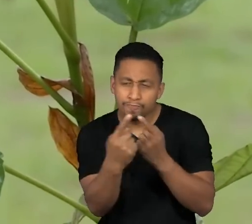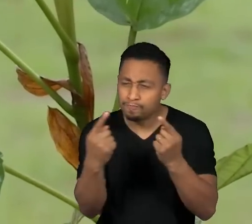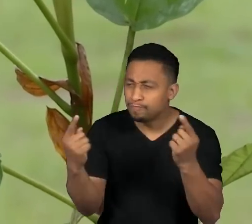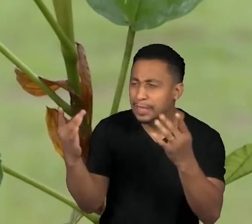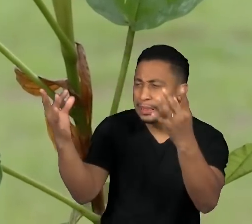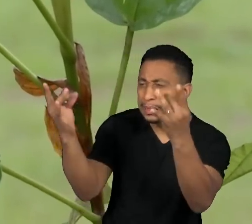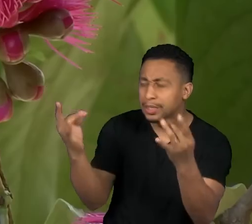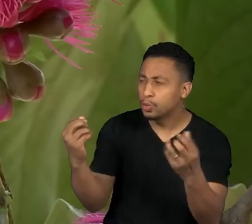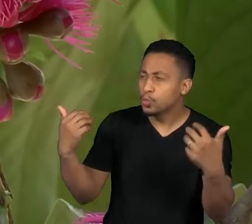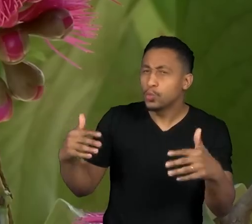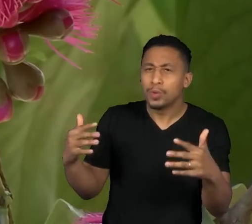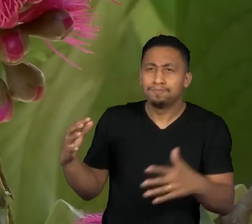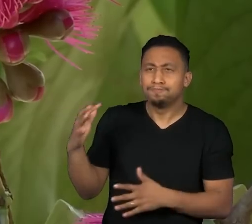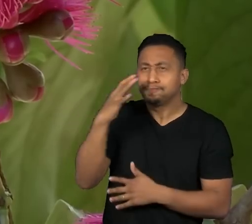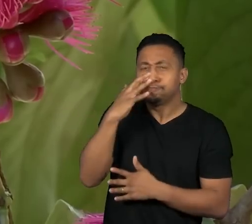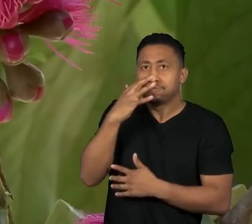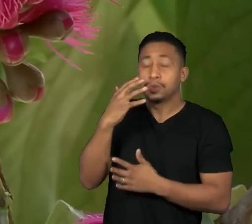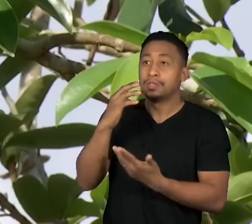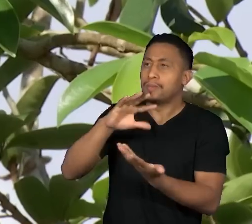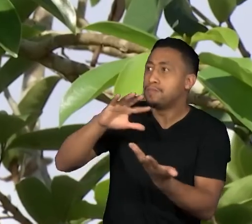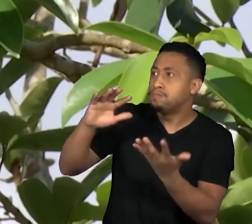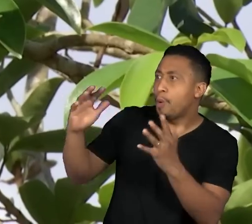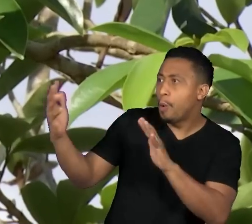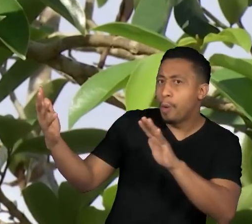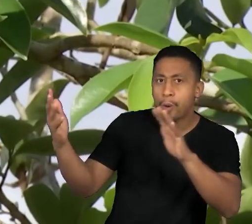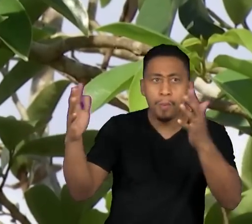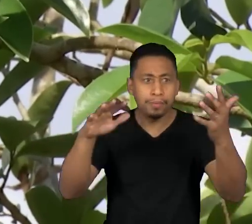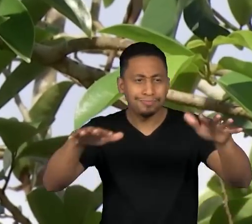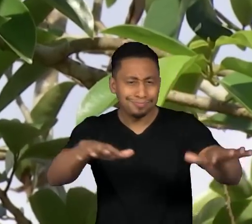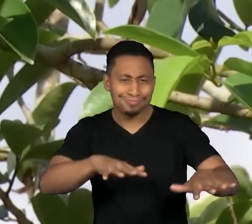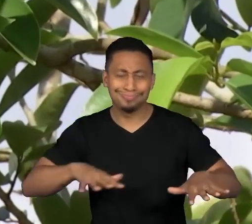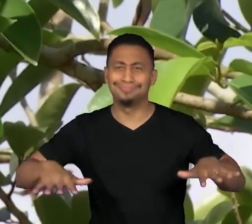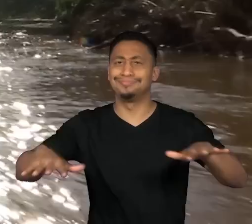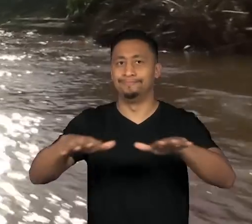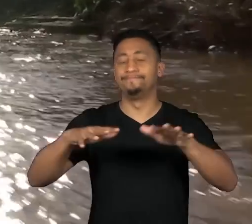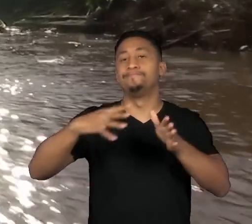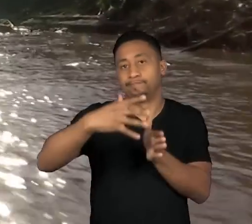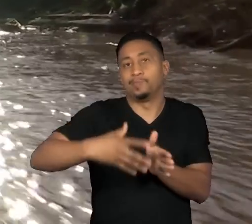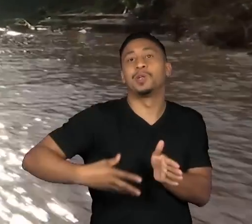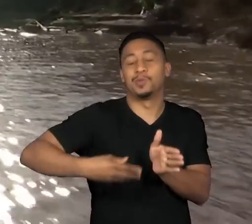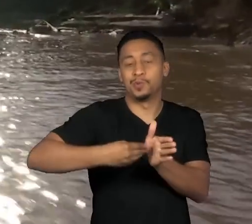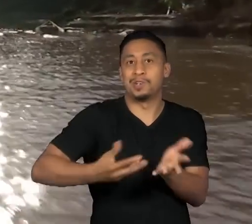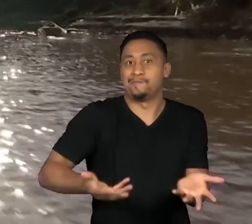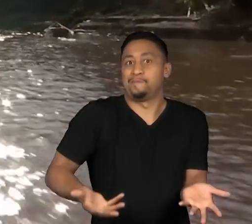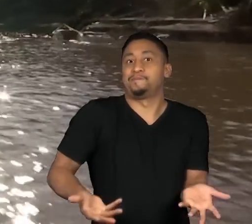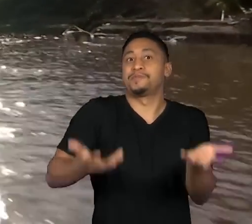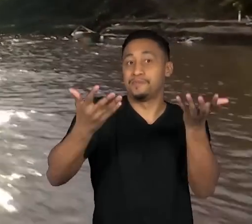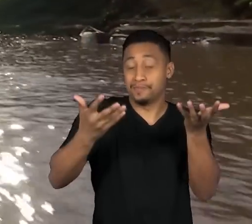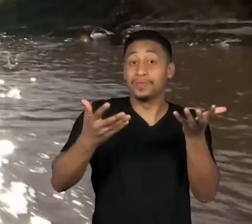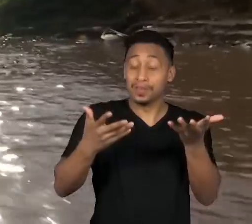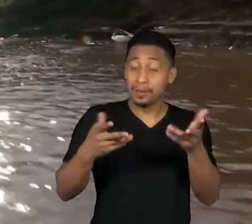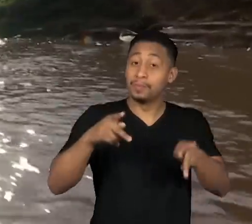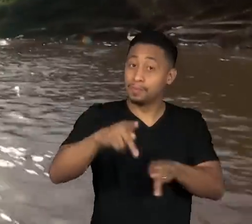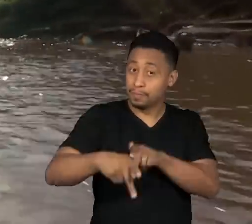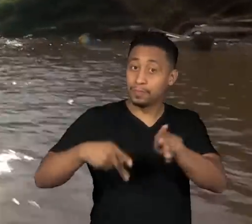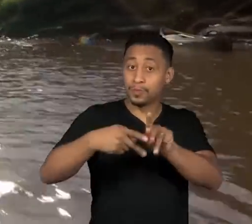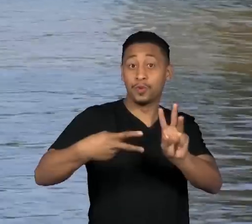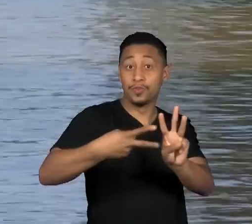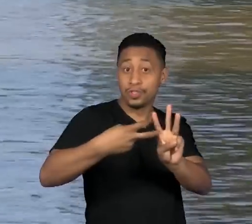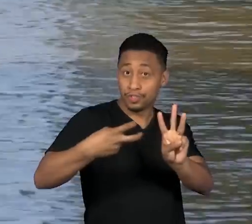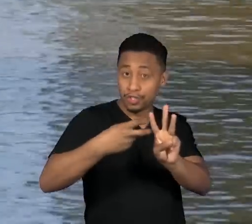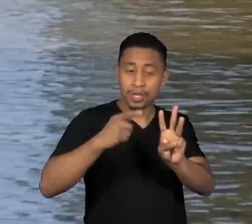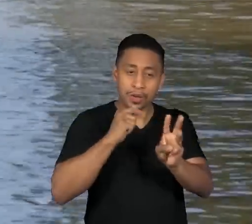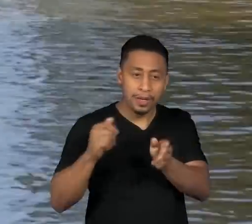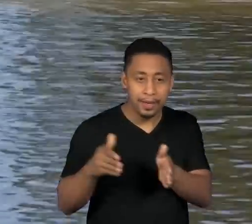Contrastes naturais. Dom da Amazônia. Estamos na terra indígena Campa do Rio Amônia,